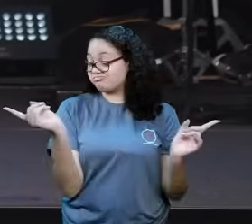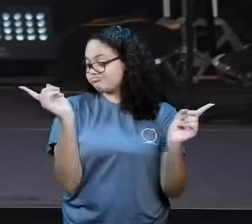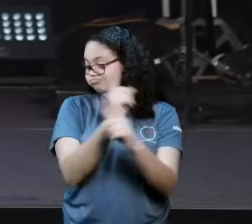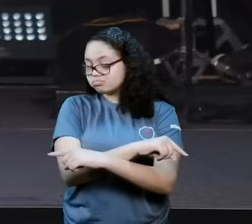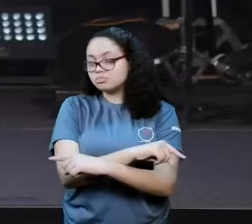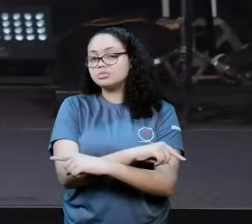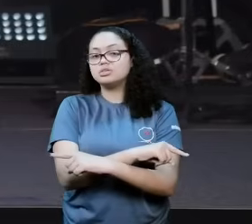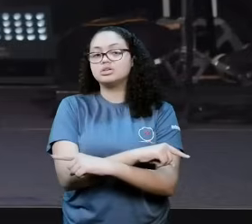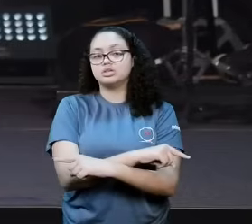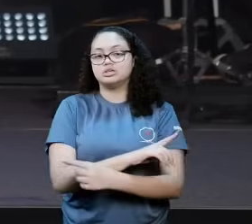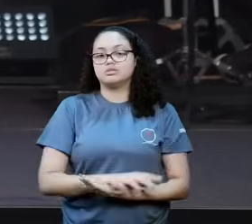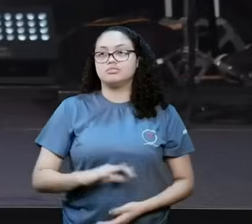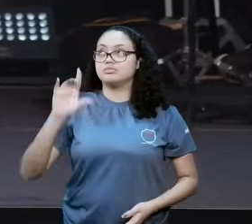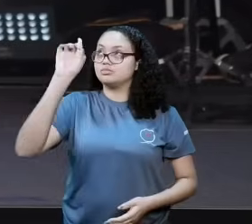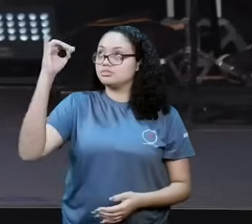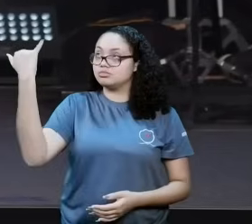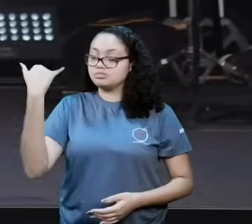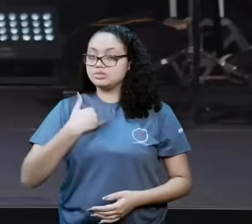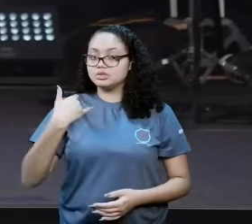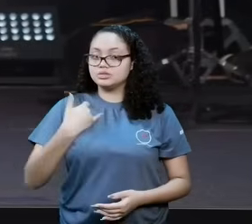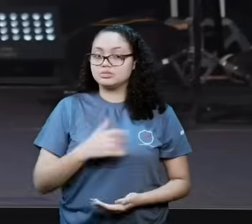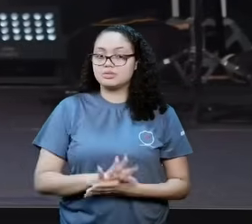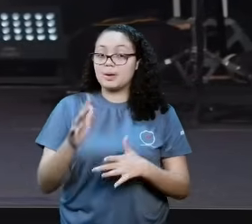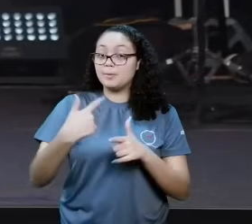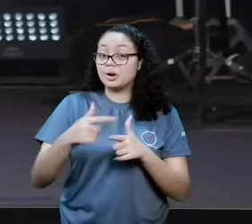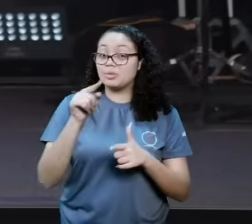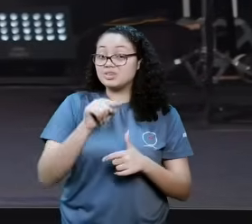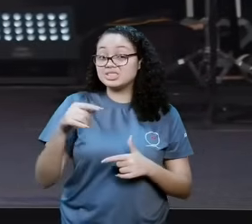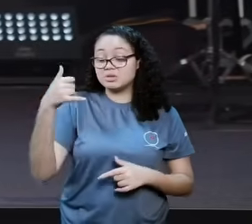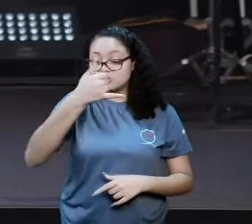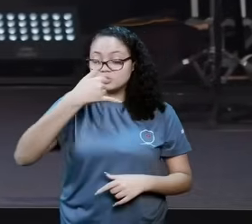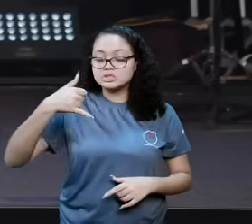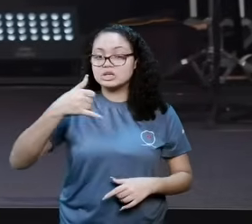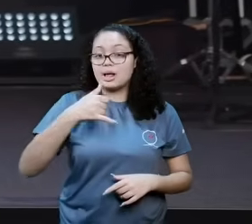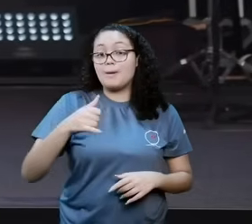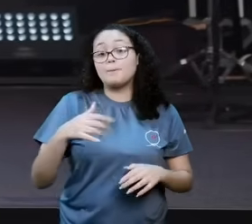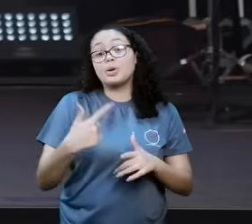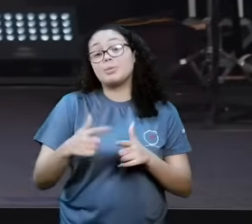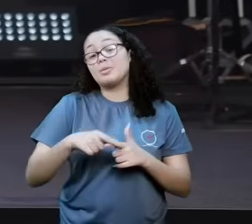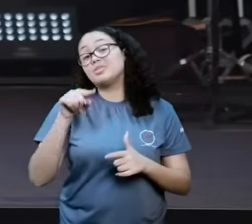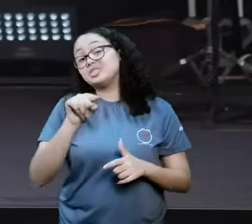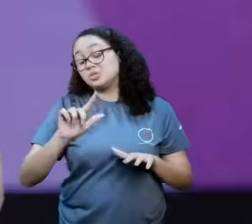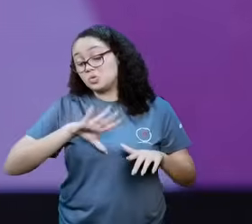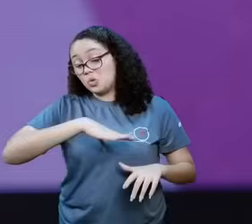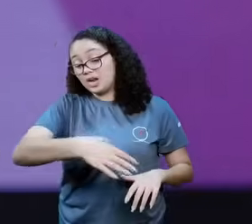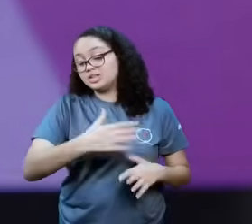Vou falar do jeito que Deus está mandando. O problema não é que você não tem unção. O problema é que você não tem coragem.